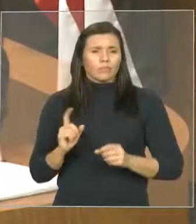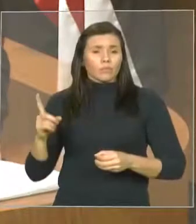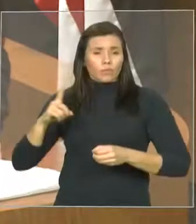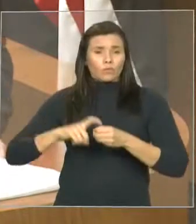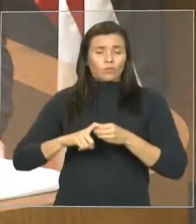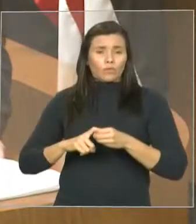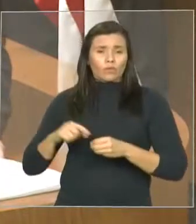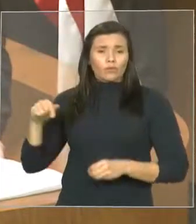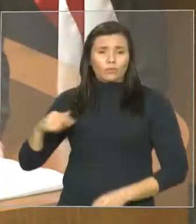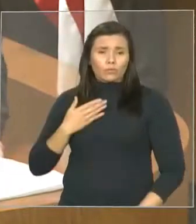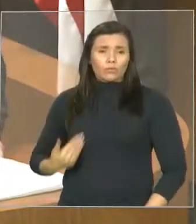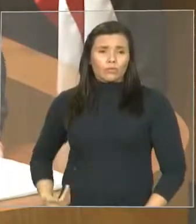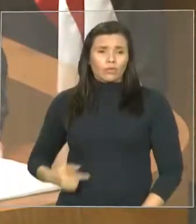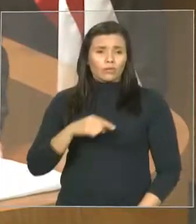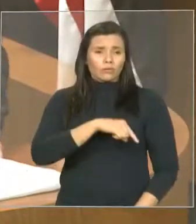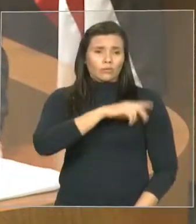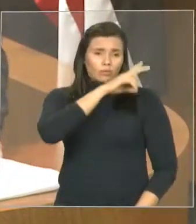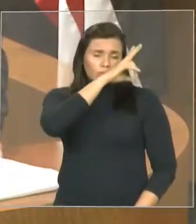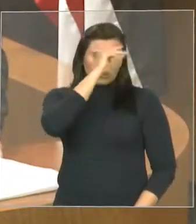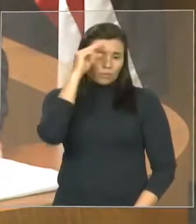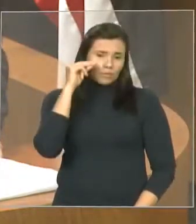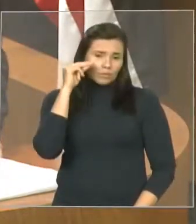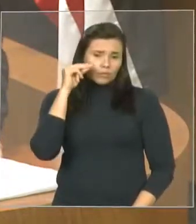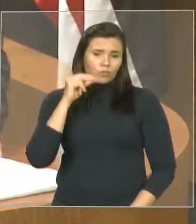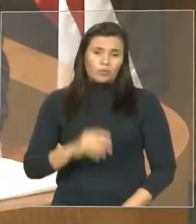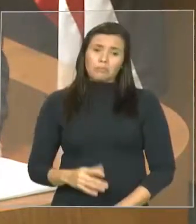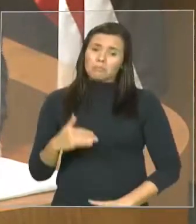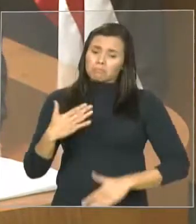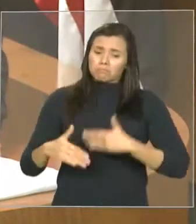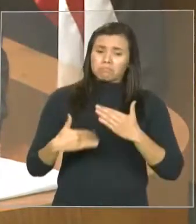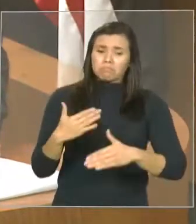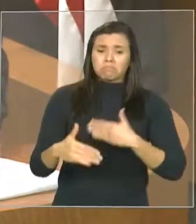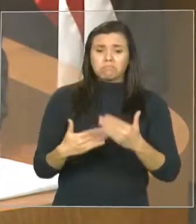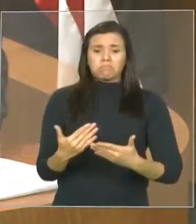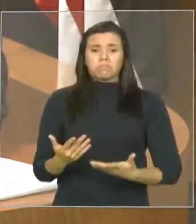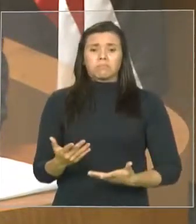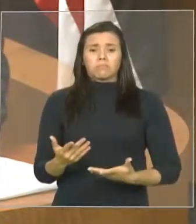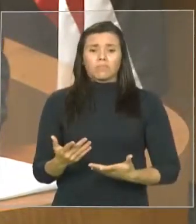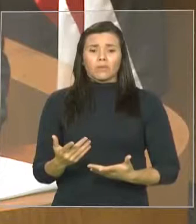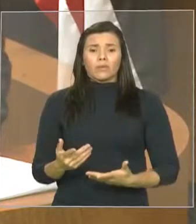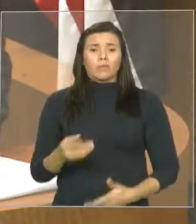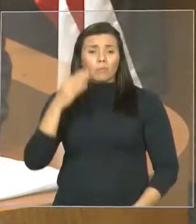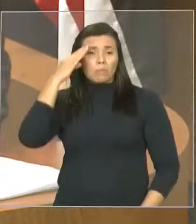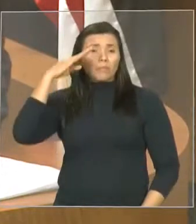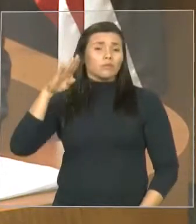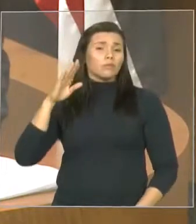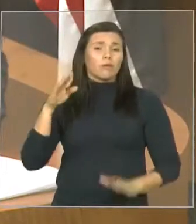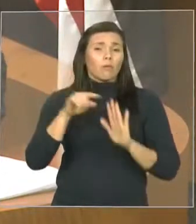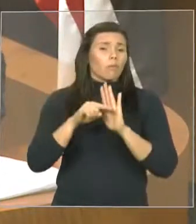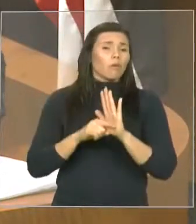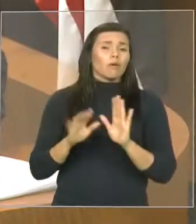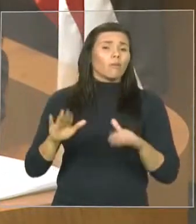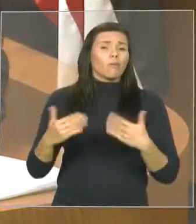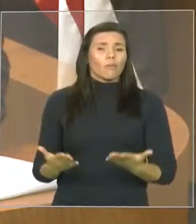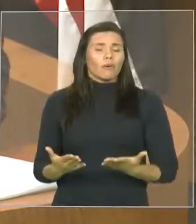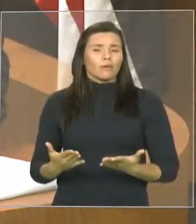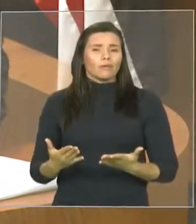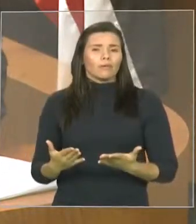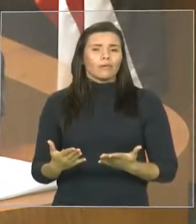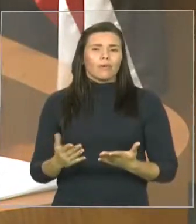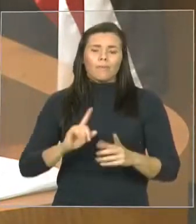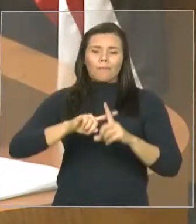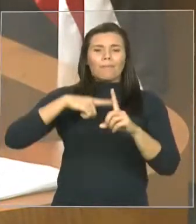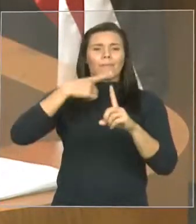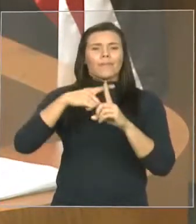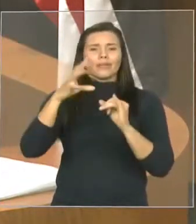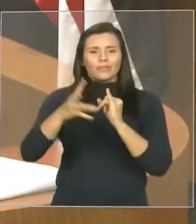Estado e da Prefeitura está indo de vento em popa, principalmente no programa Mais Impostos. É o governo aprovando o aumento de ICMS